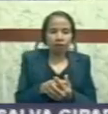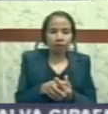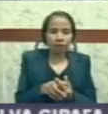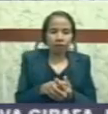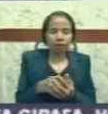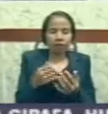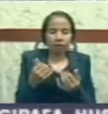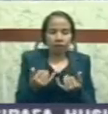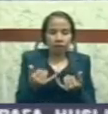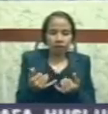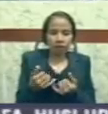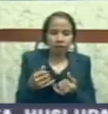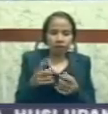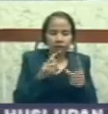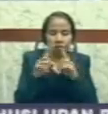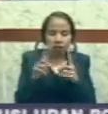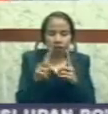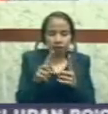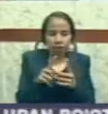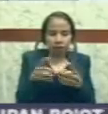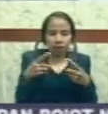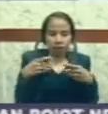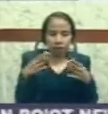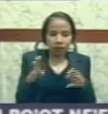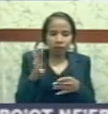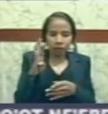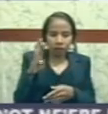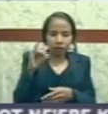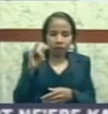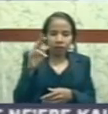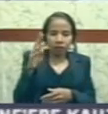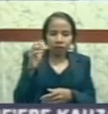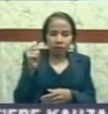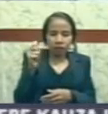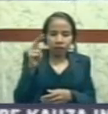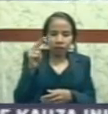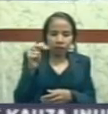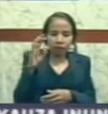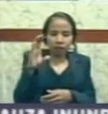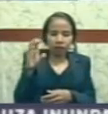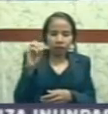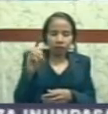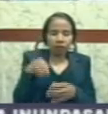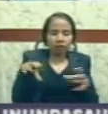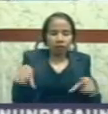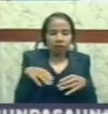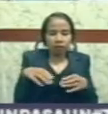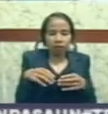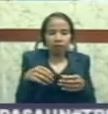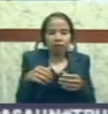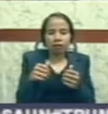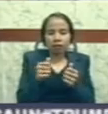Oi, intenção, Sr. Deputado Bianco Ninha, de Natato colabora, coopera